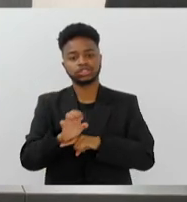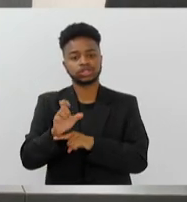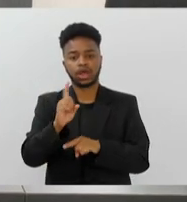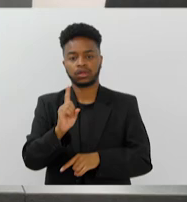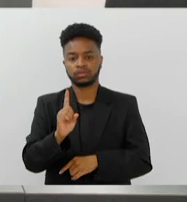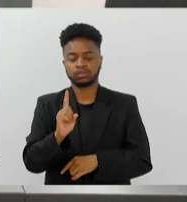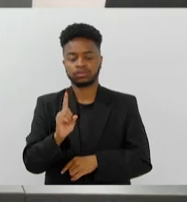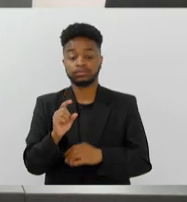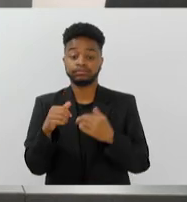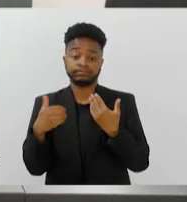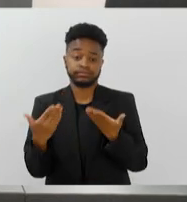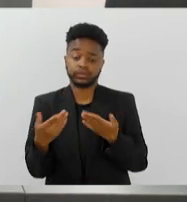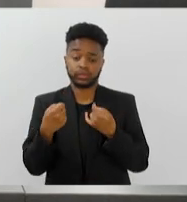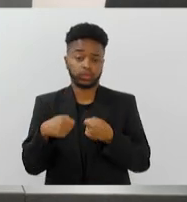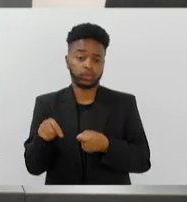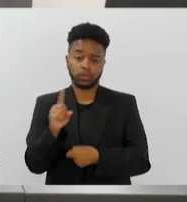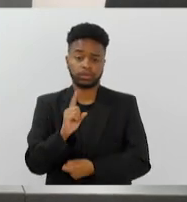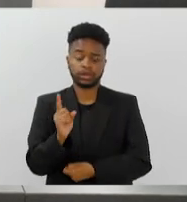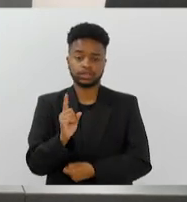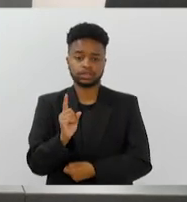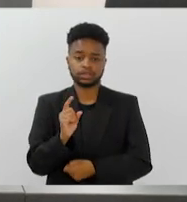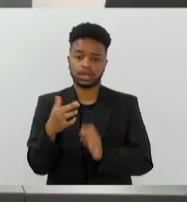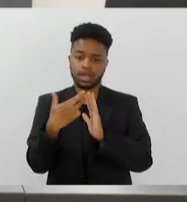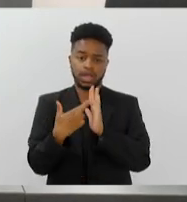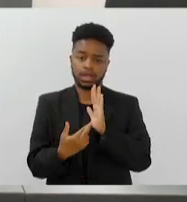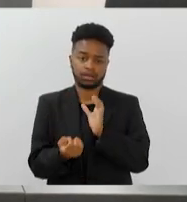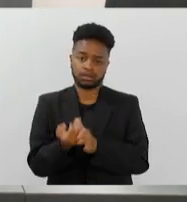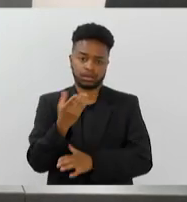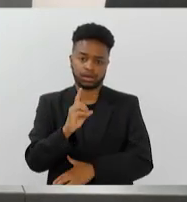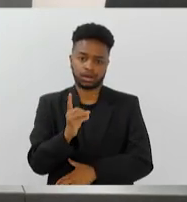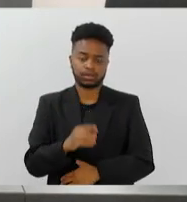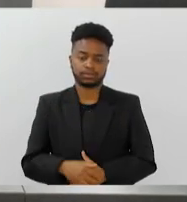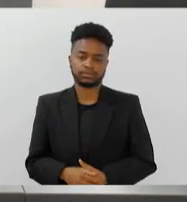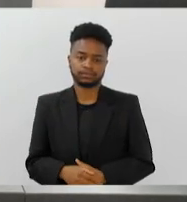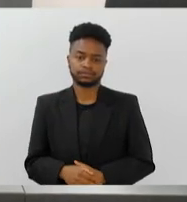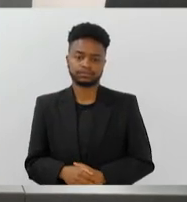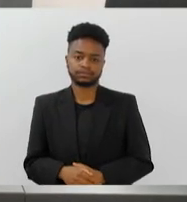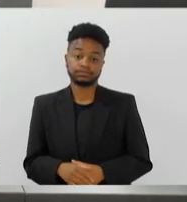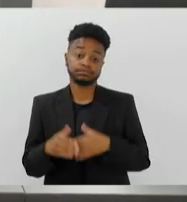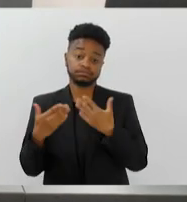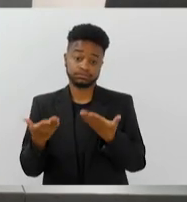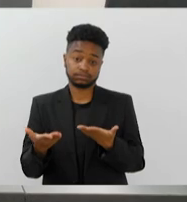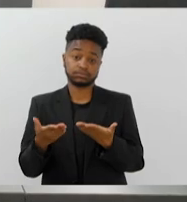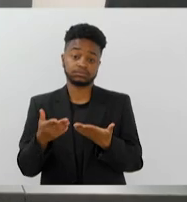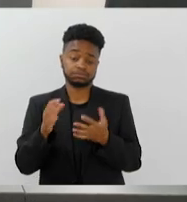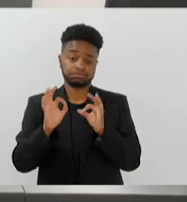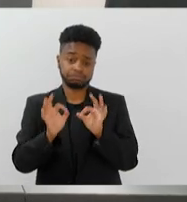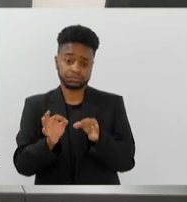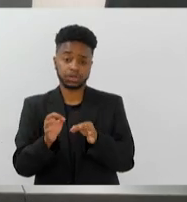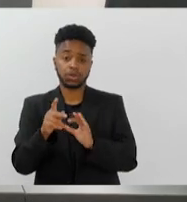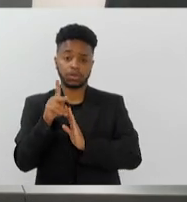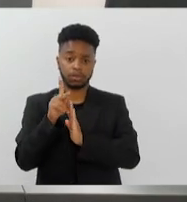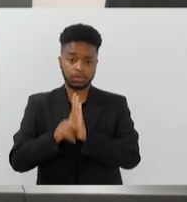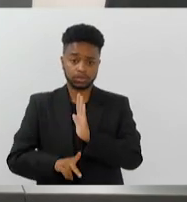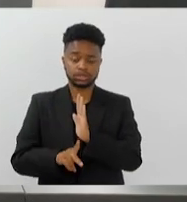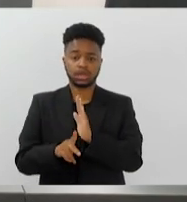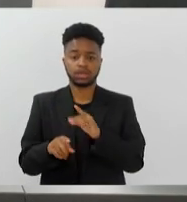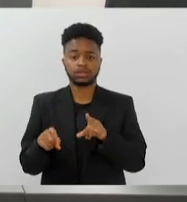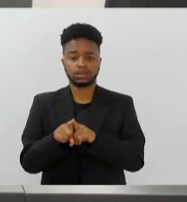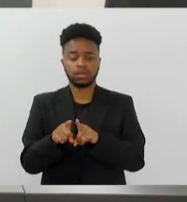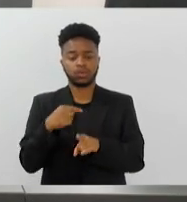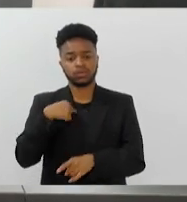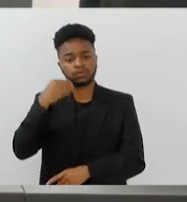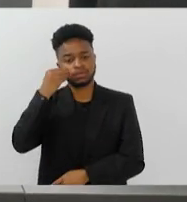Então, não há necessidade de regulamentação. Então, muito embora seja legítimo o projeto, eu tenha